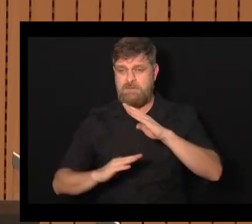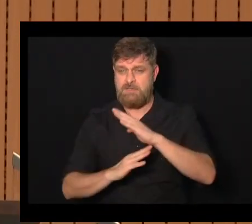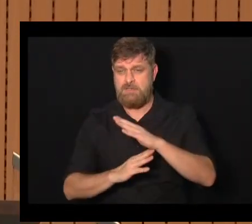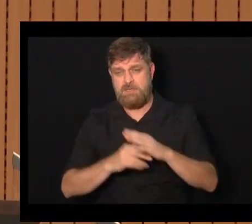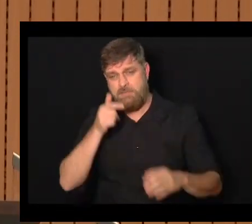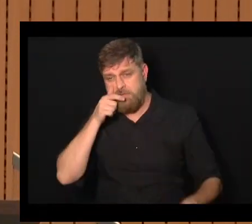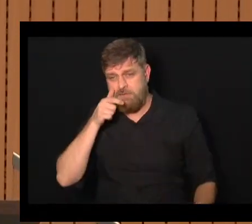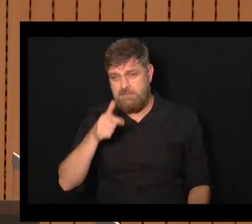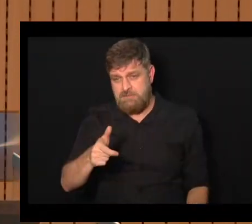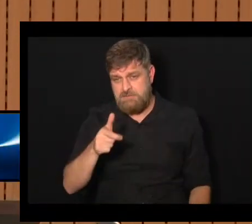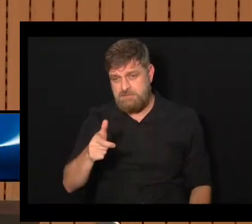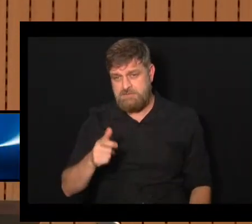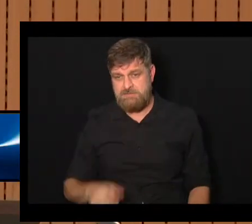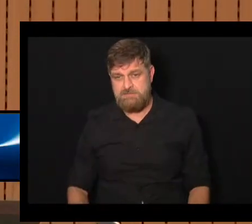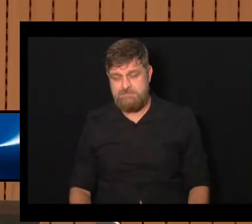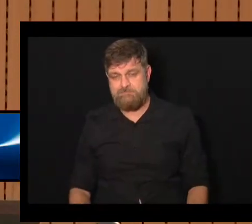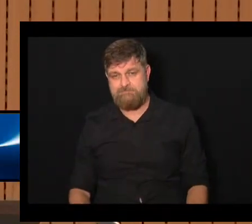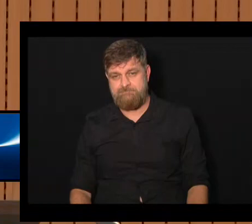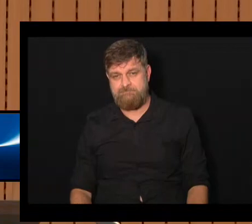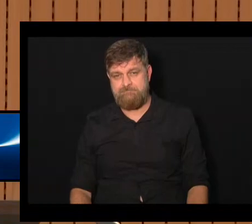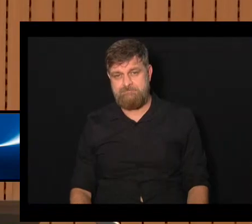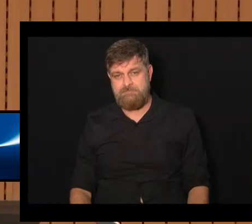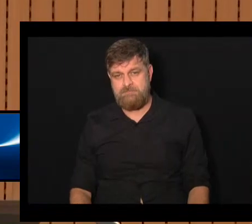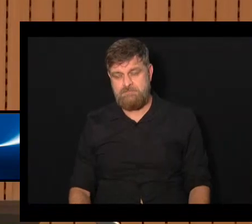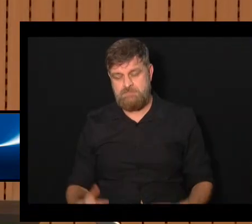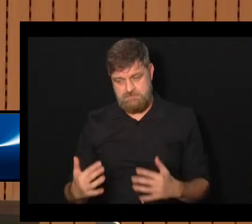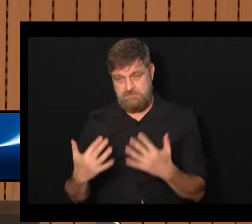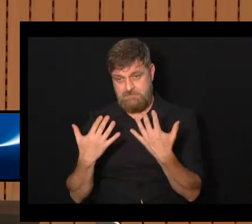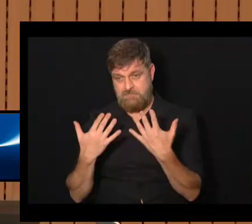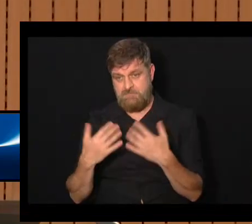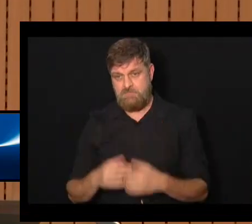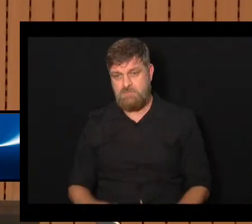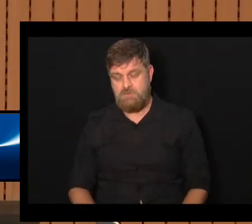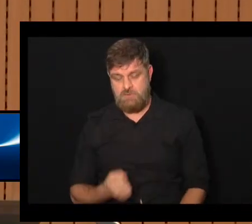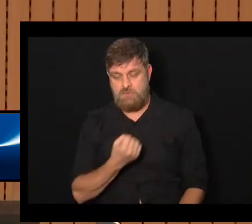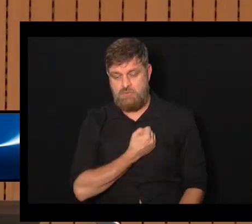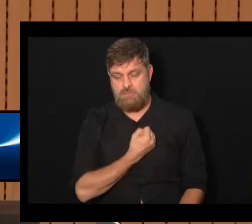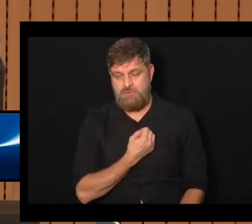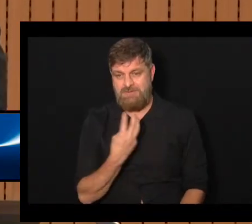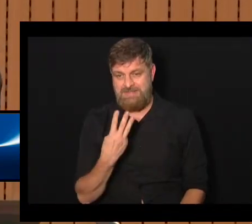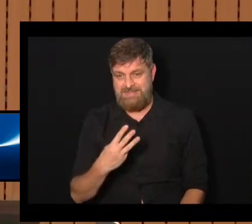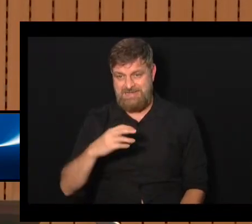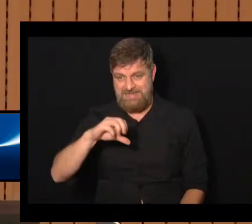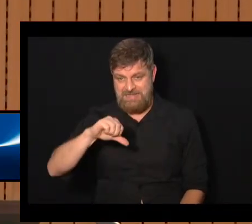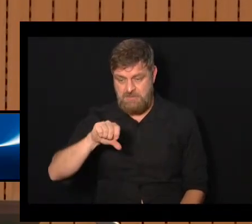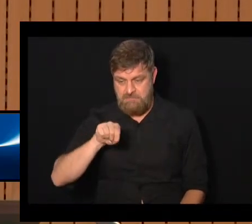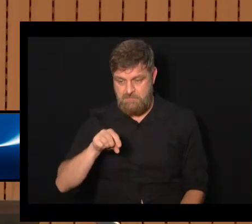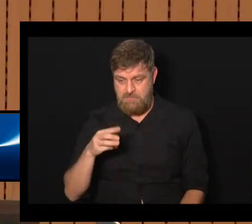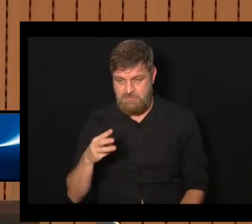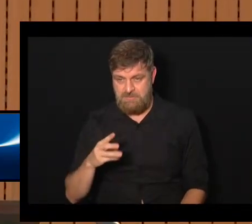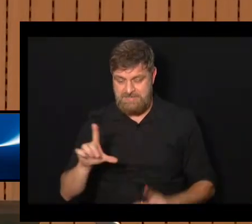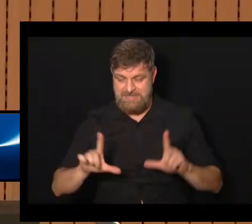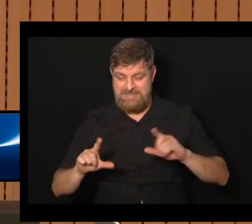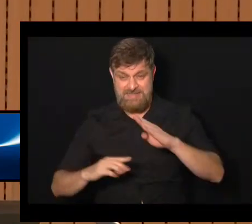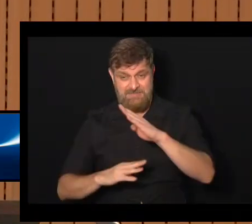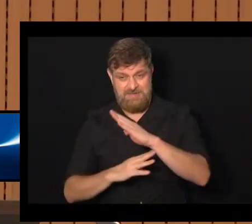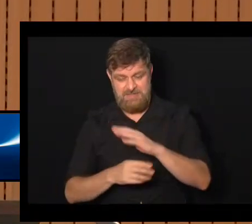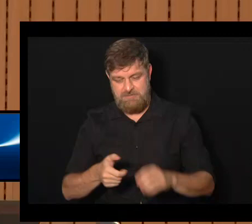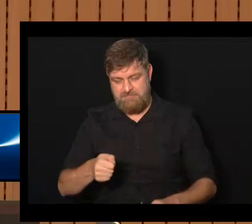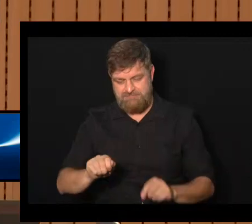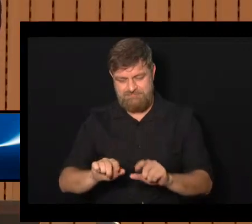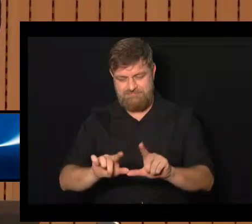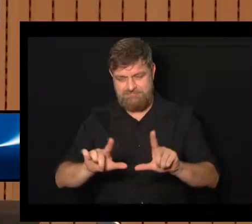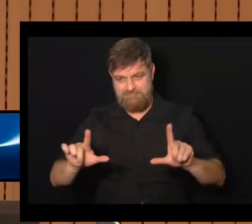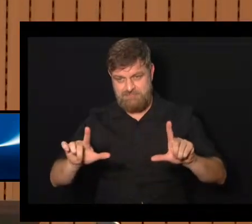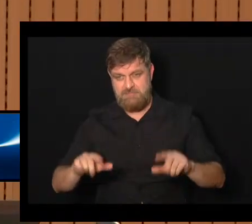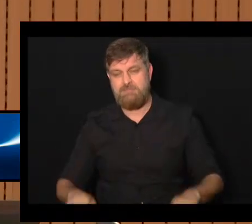Câmara, que nos assiste, nos prestigia com a sua audiência no canal 39.3 da TV Câmara. Senhor presidente, hoje